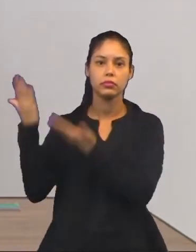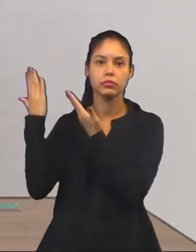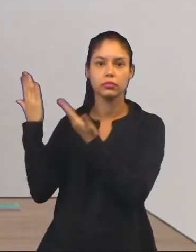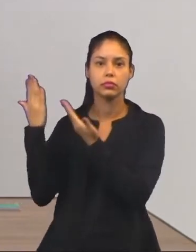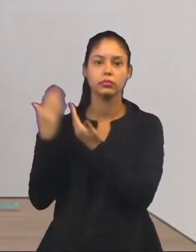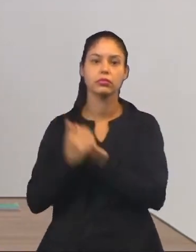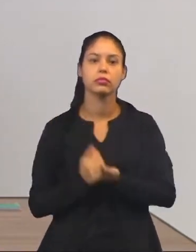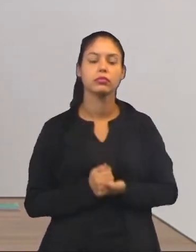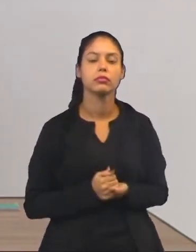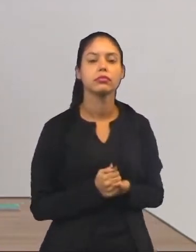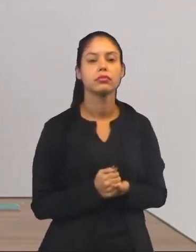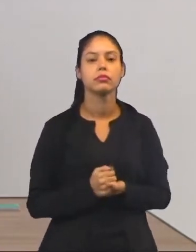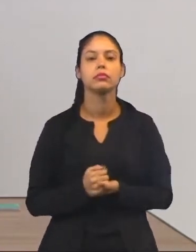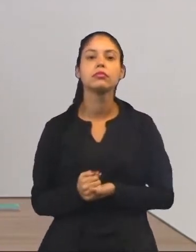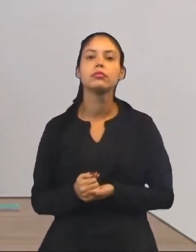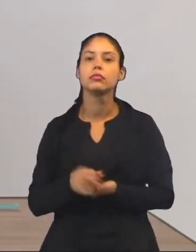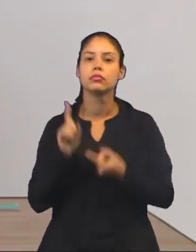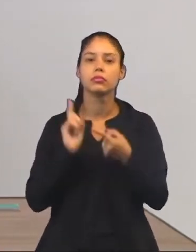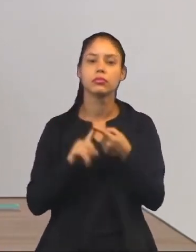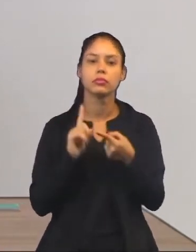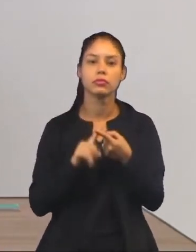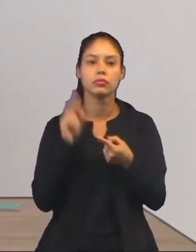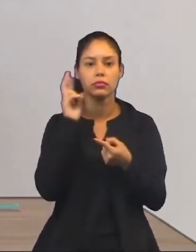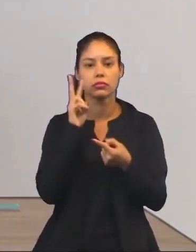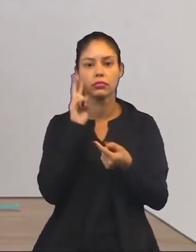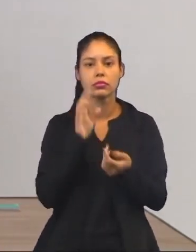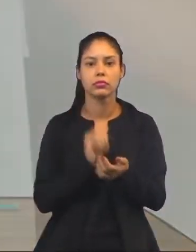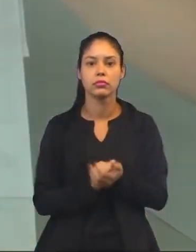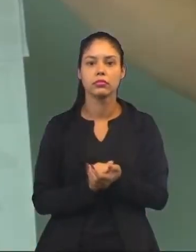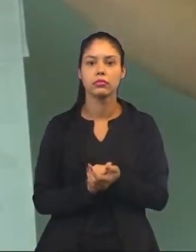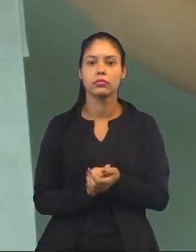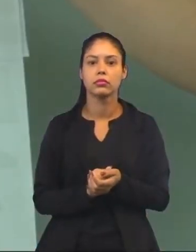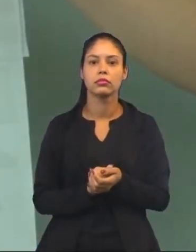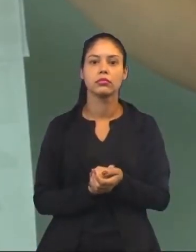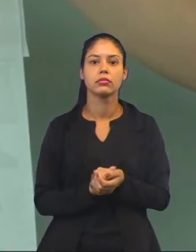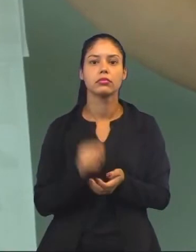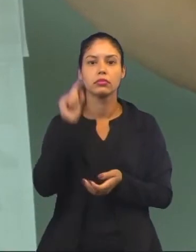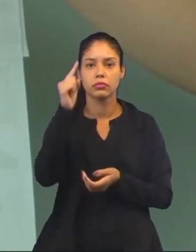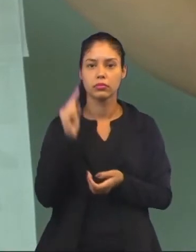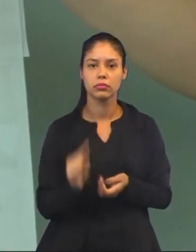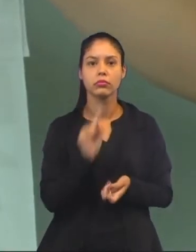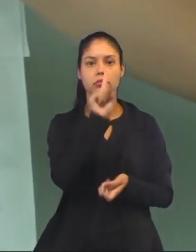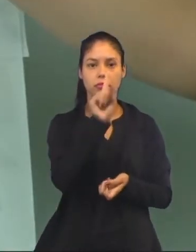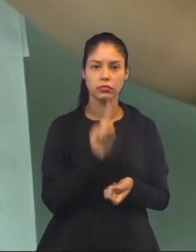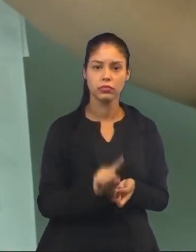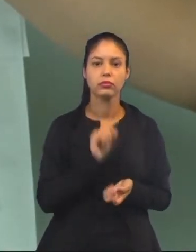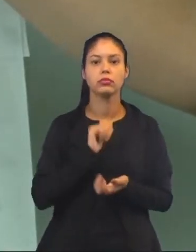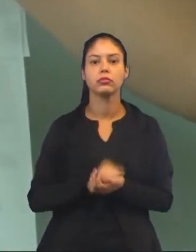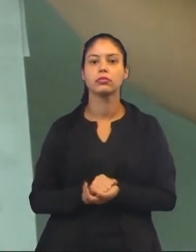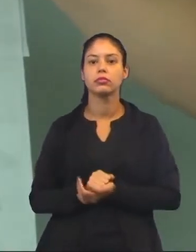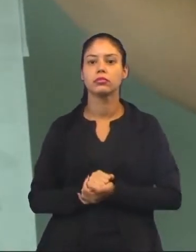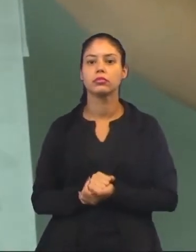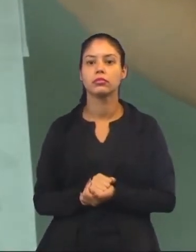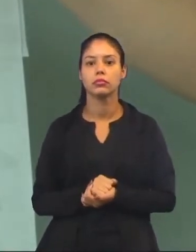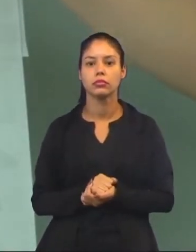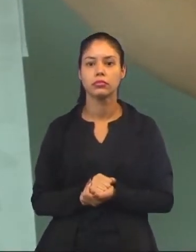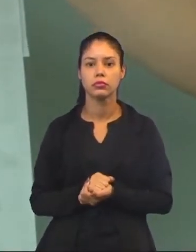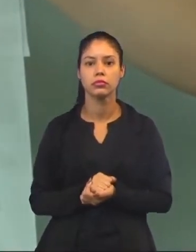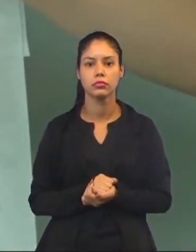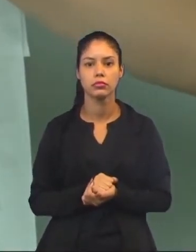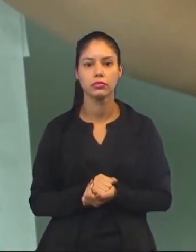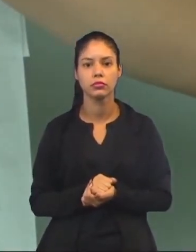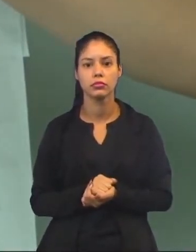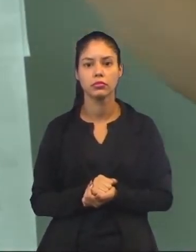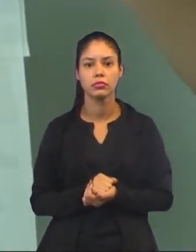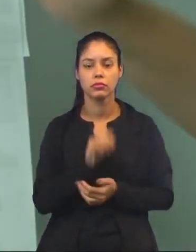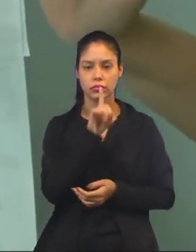comigo. Primeiro, colocamos, lembrando, turminha, de colocar sempre o número embaixo da sua coluna. Então, unidade embaixo